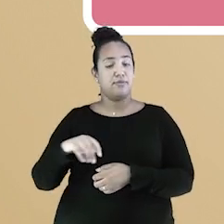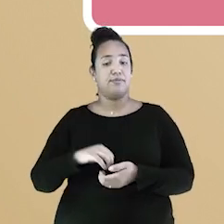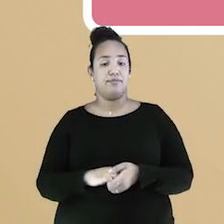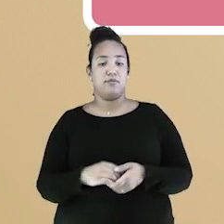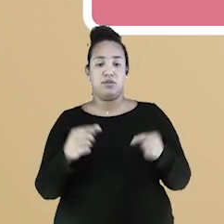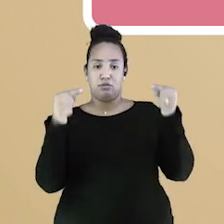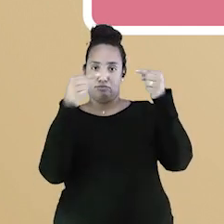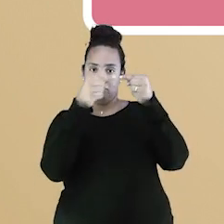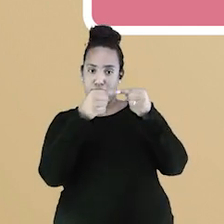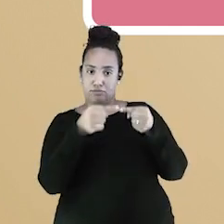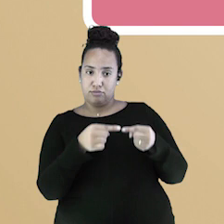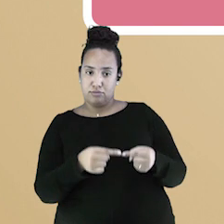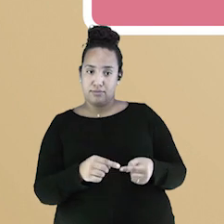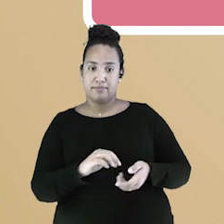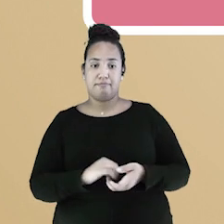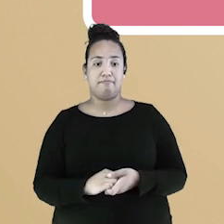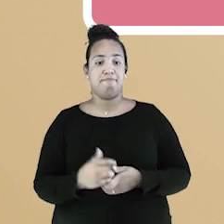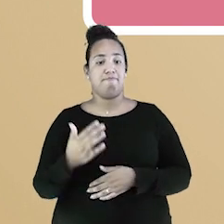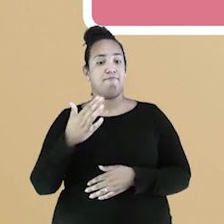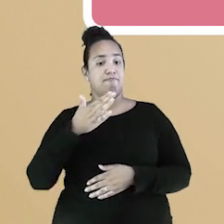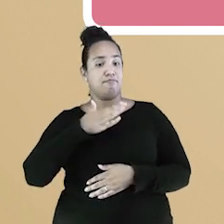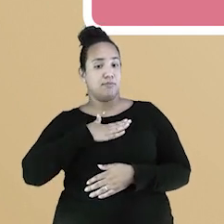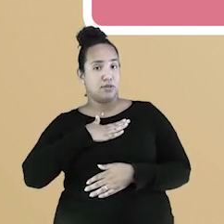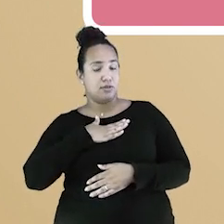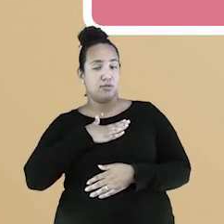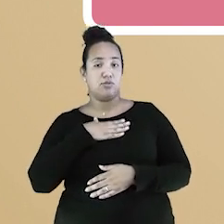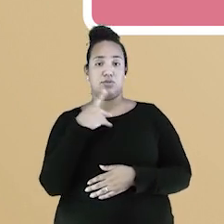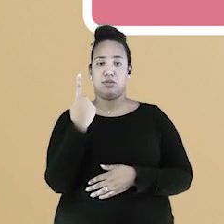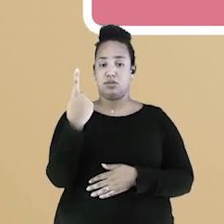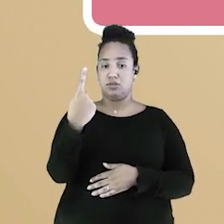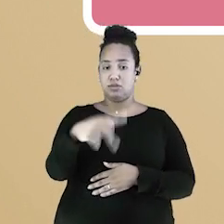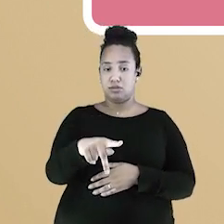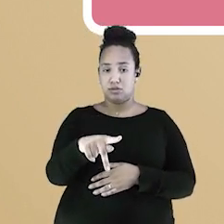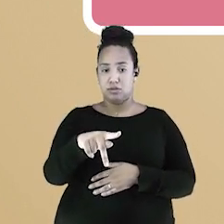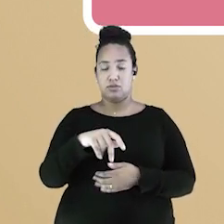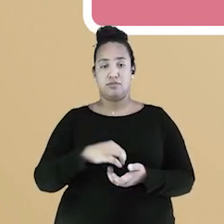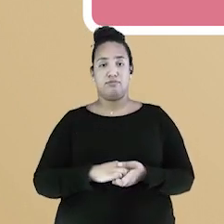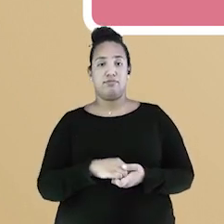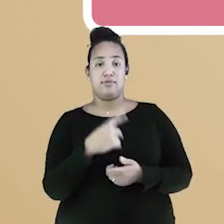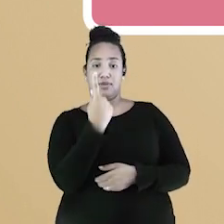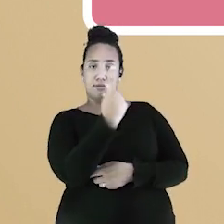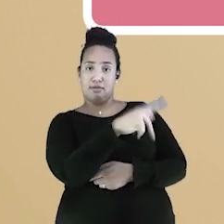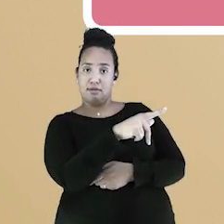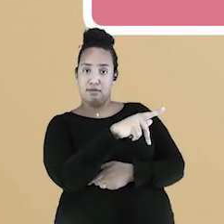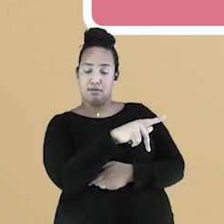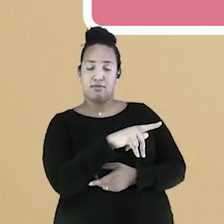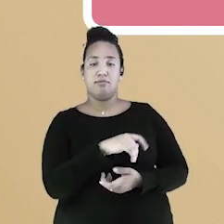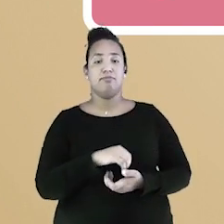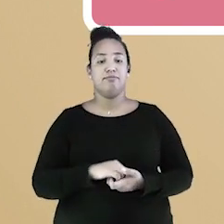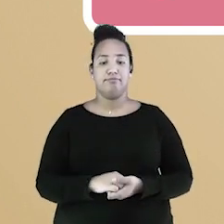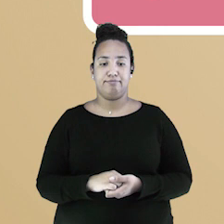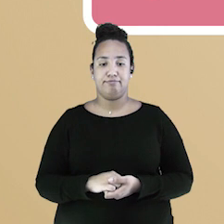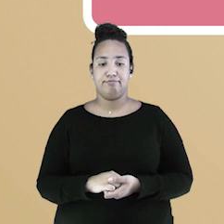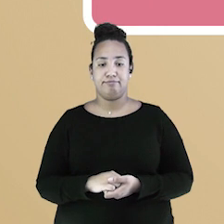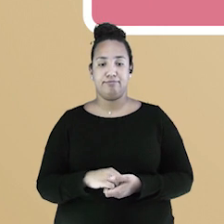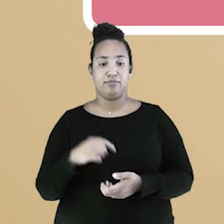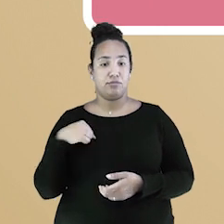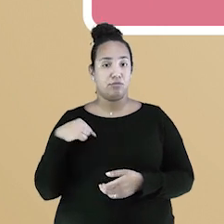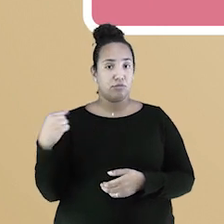your, his, her, its, our e